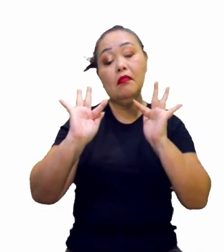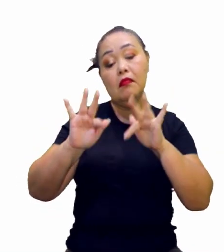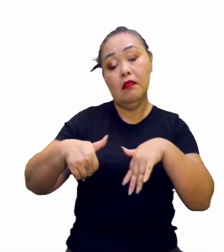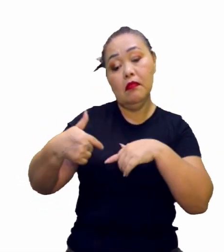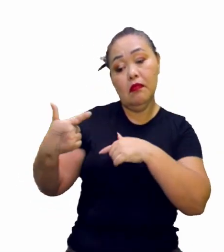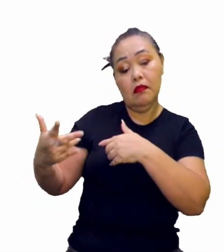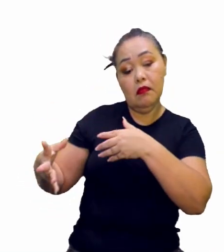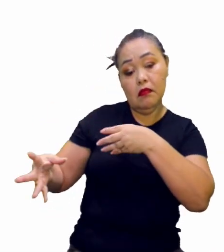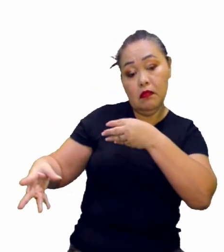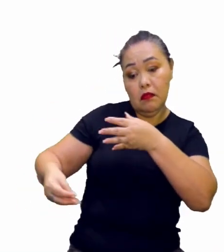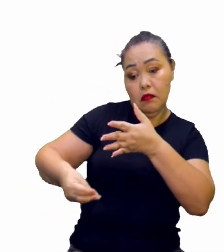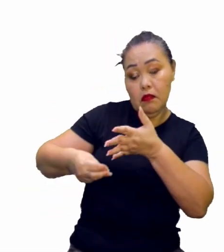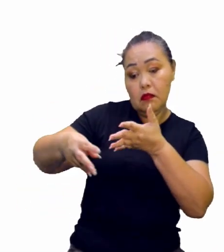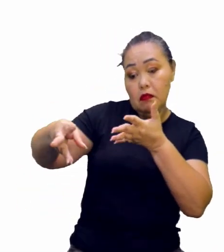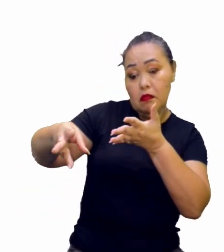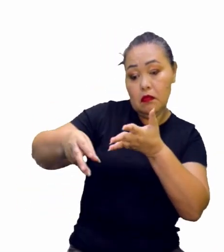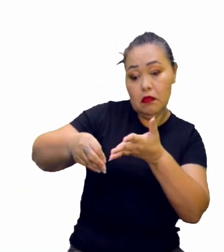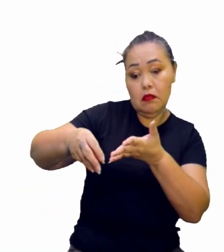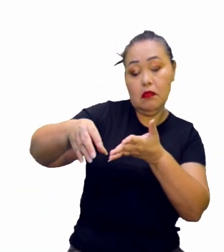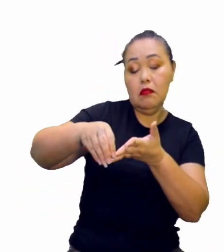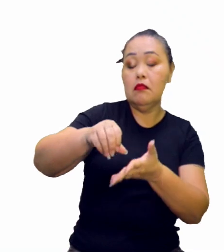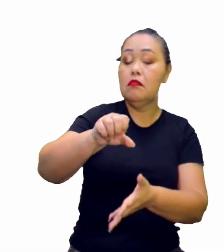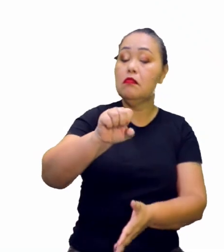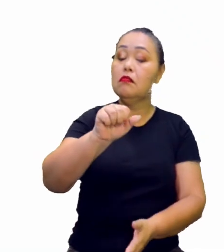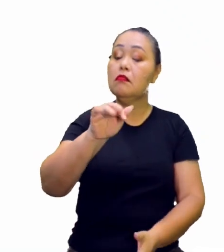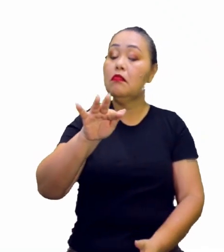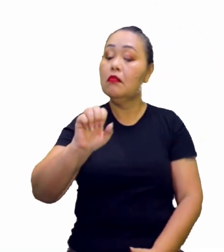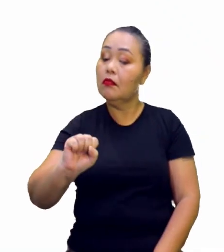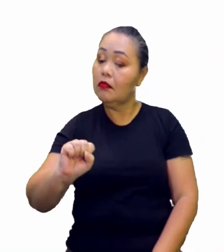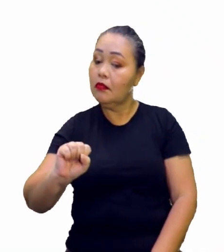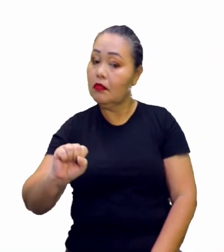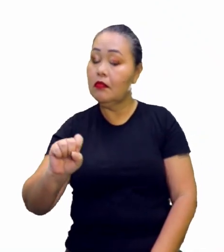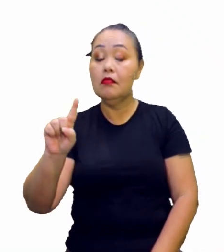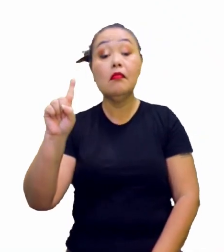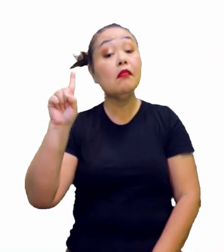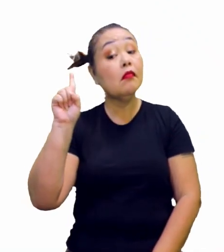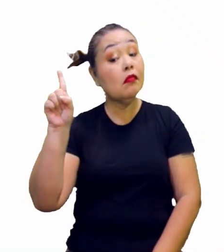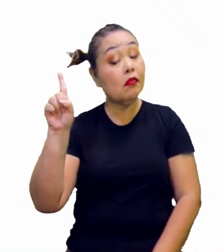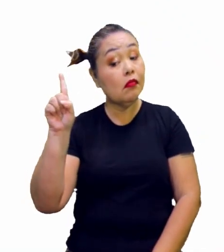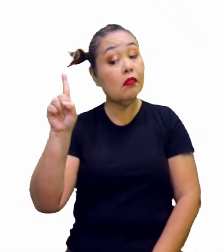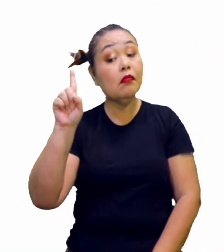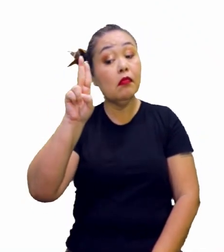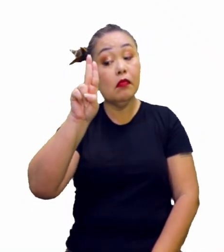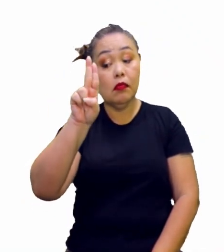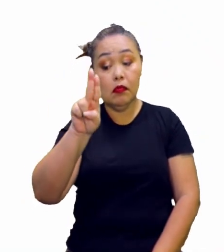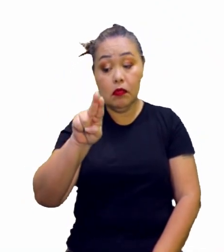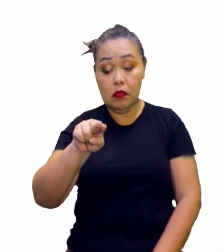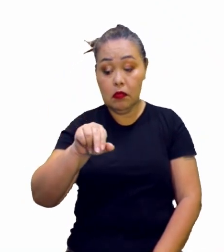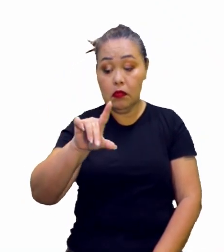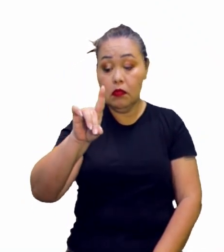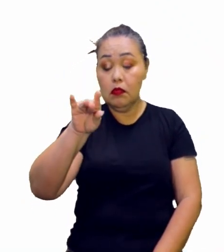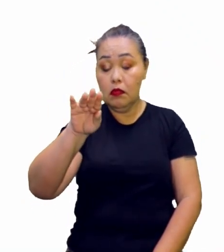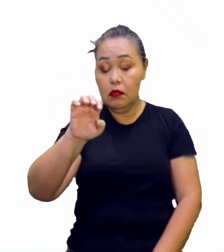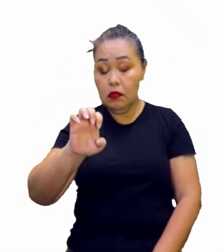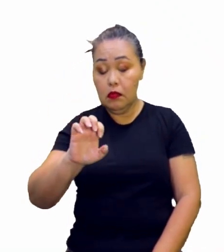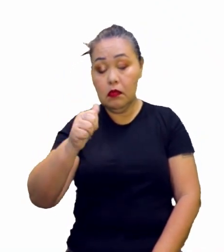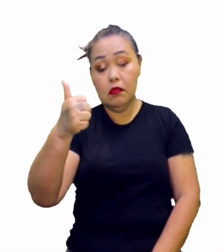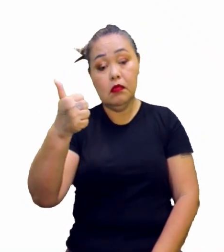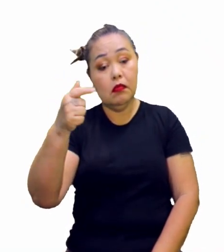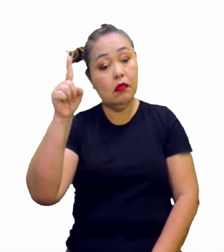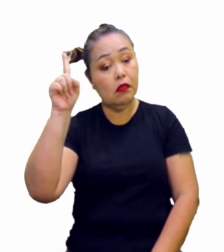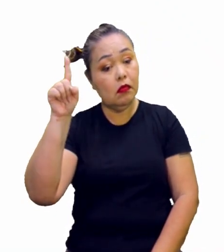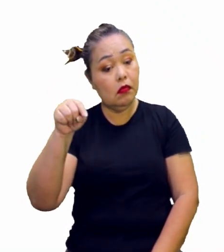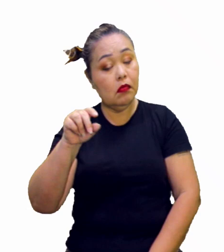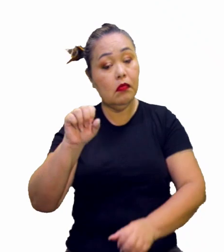sistema SAFs. Então, esta aqui, a unidade 1, sistemas agroflorestais,